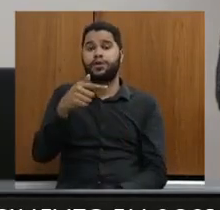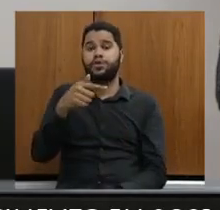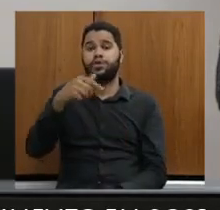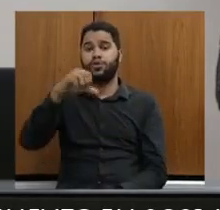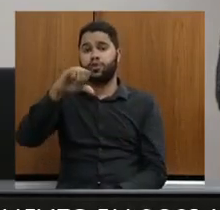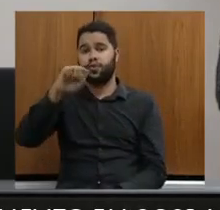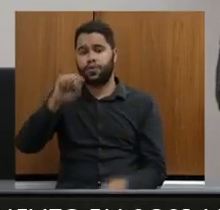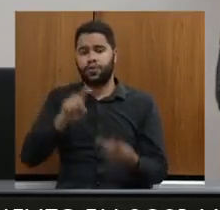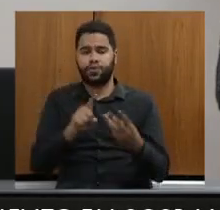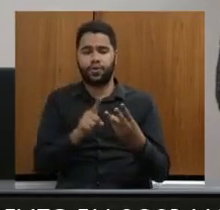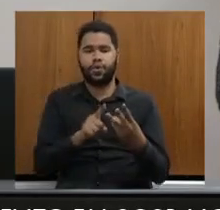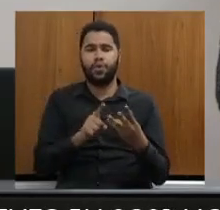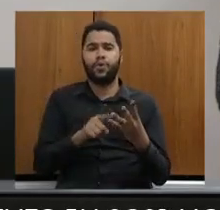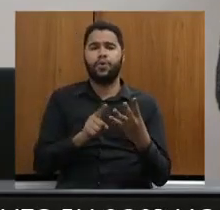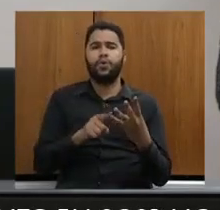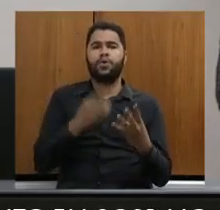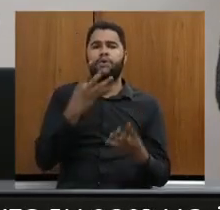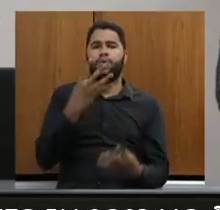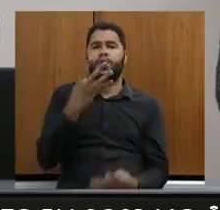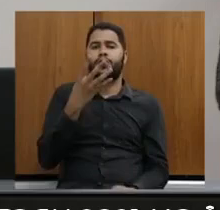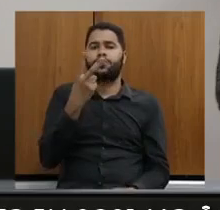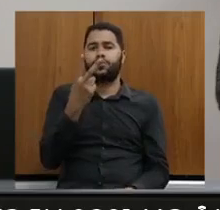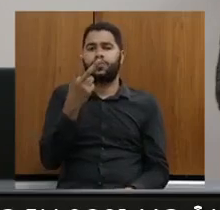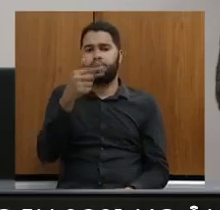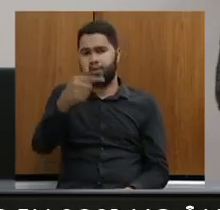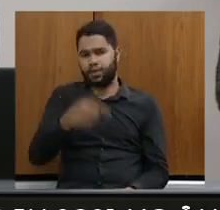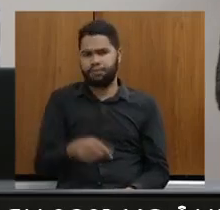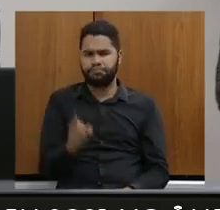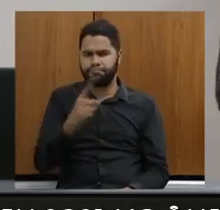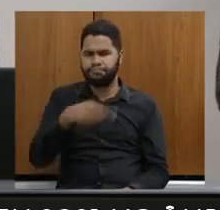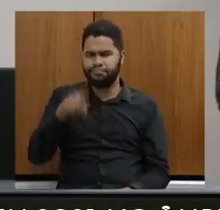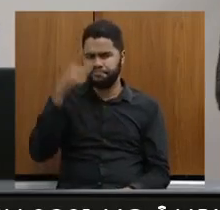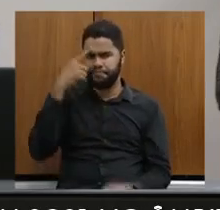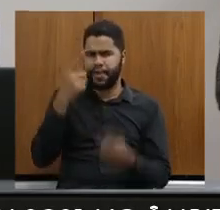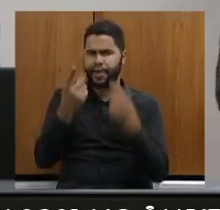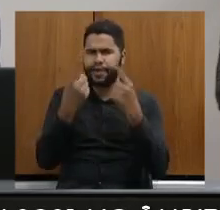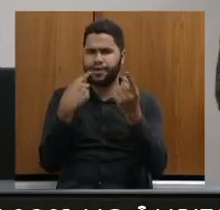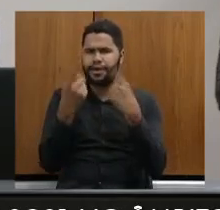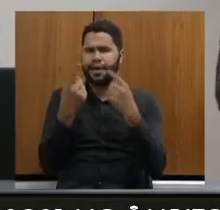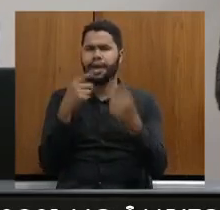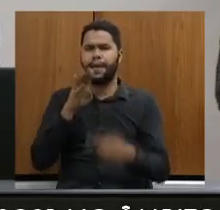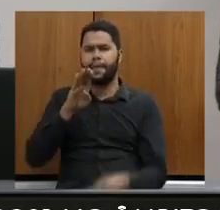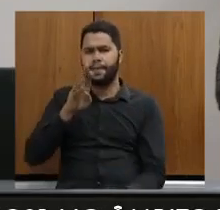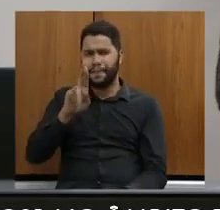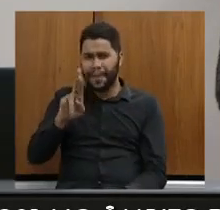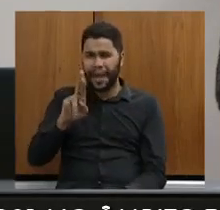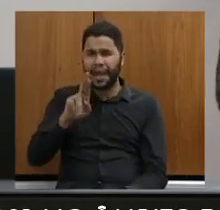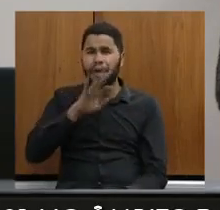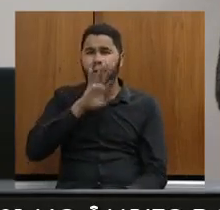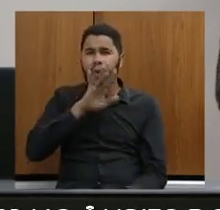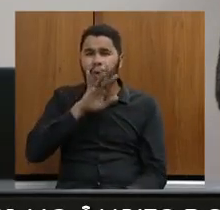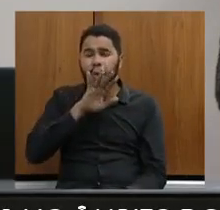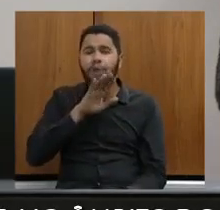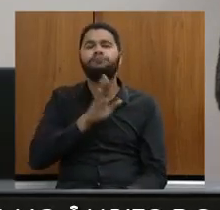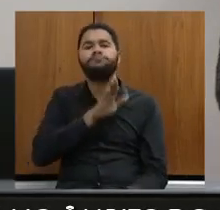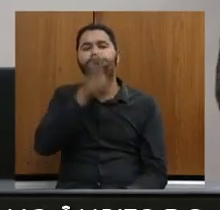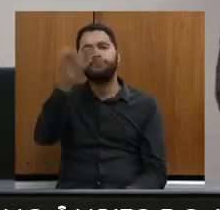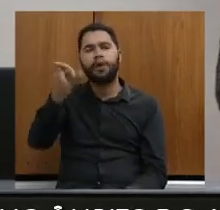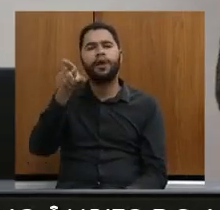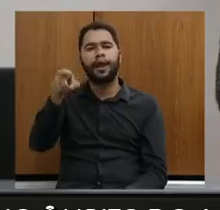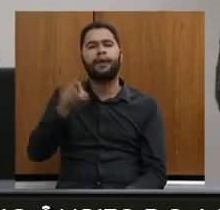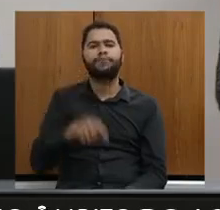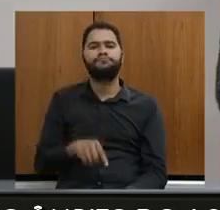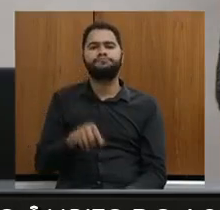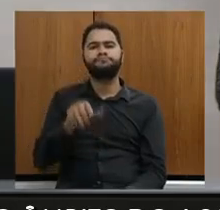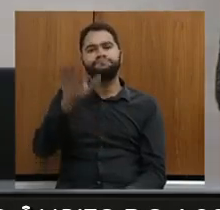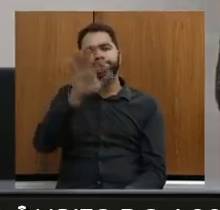e427 e se vocês acham que as rodovias para o lado de vocês tão ruim vá no Triângulo